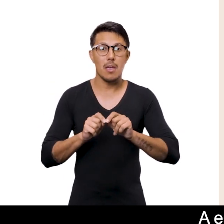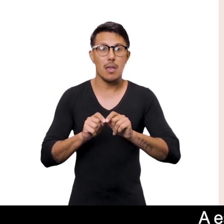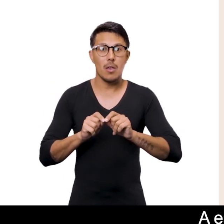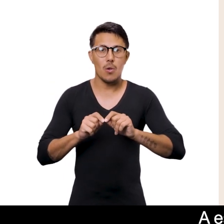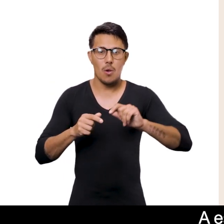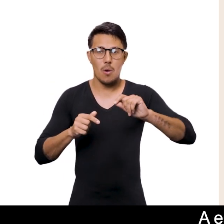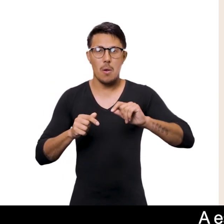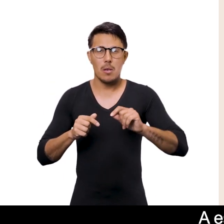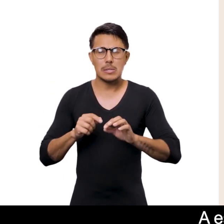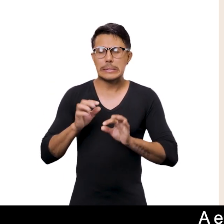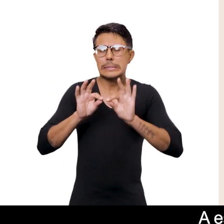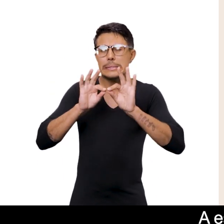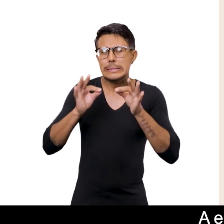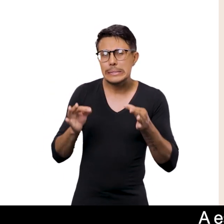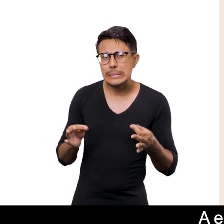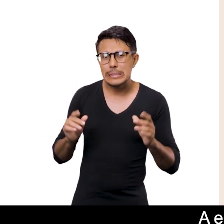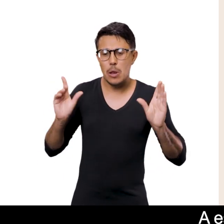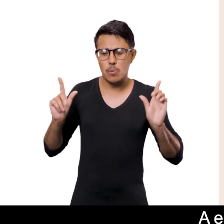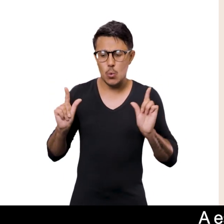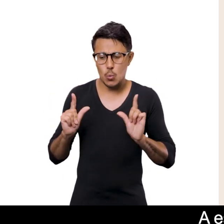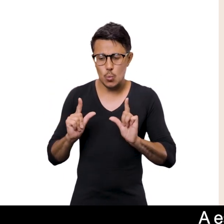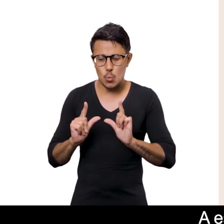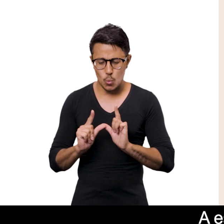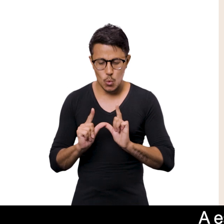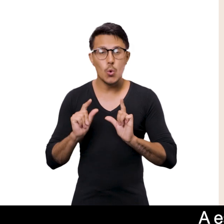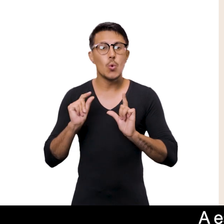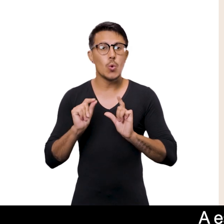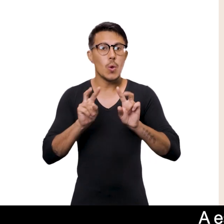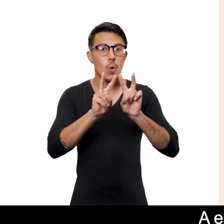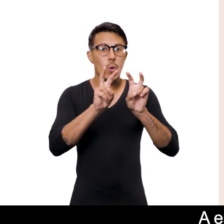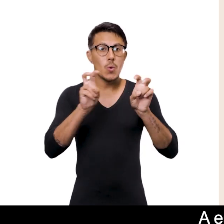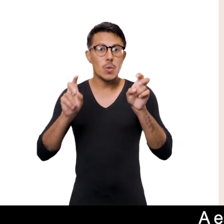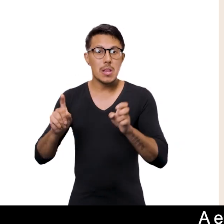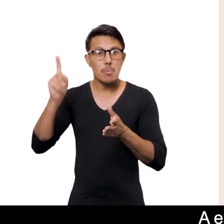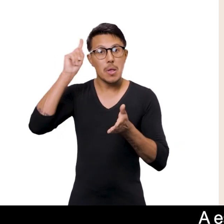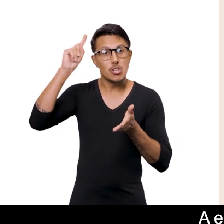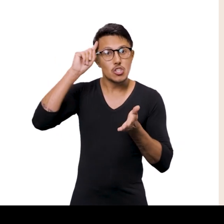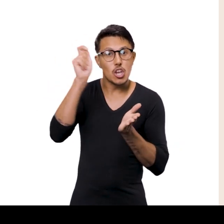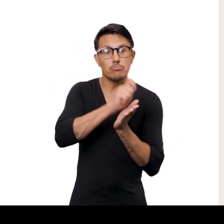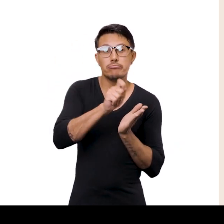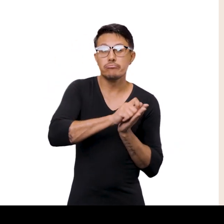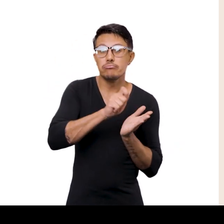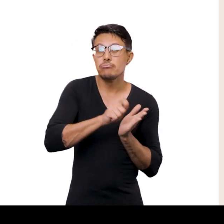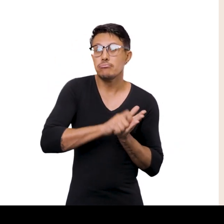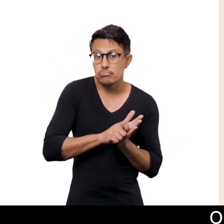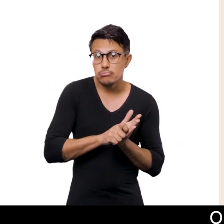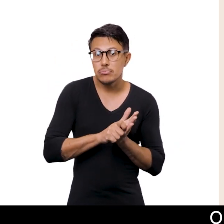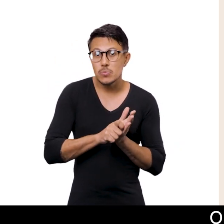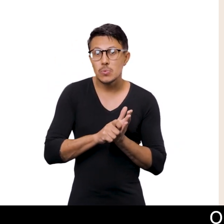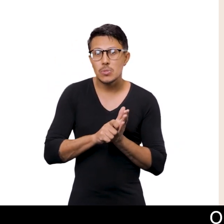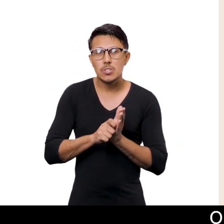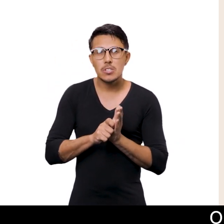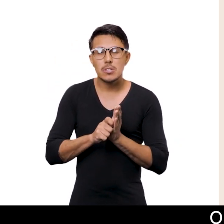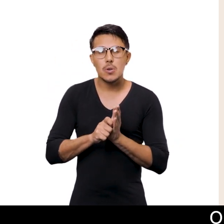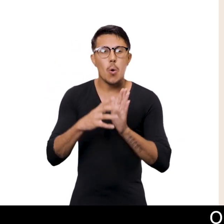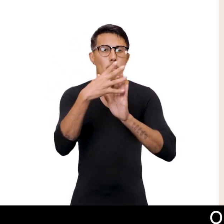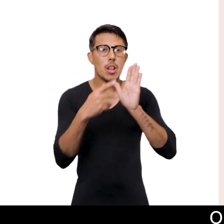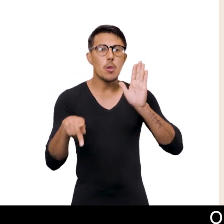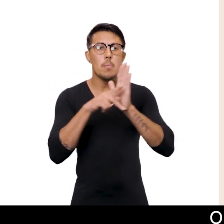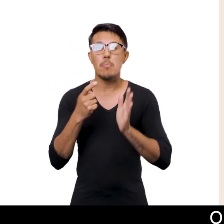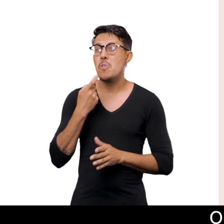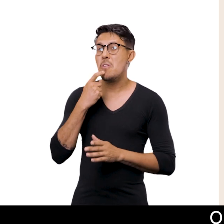escala reduzida, íntima e singela é bem afeita aos temas do diário. O modelo de